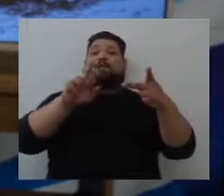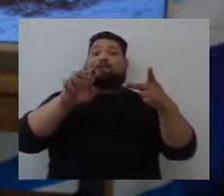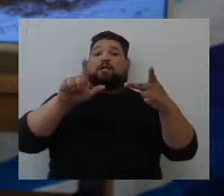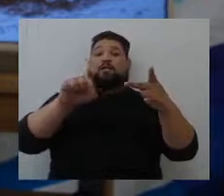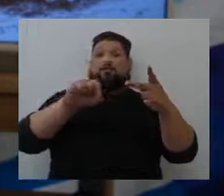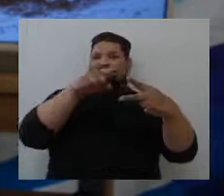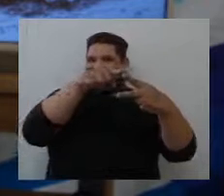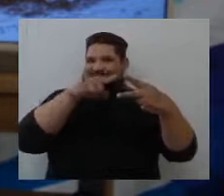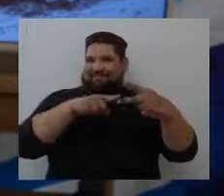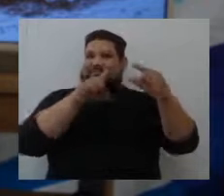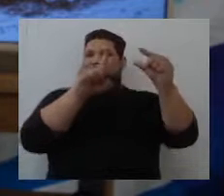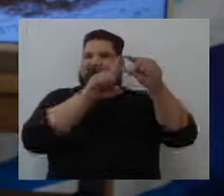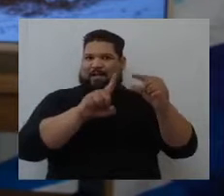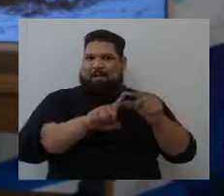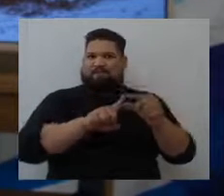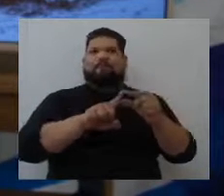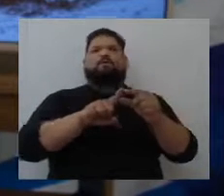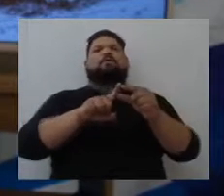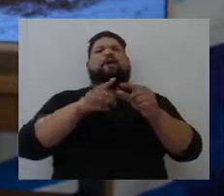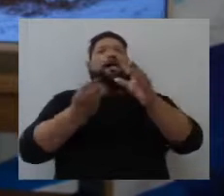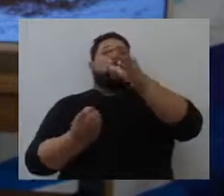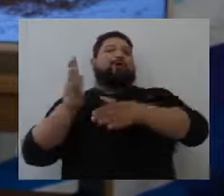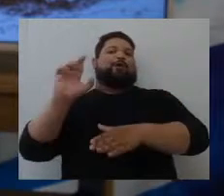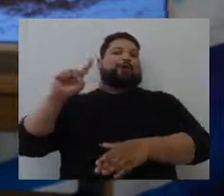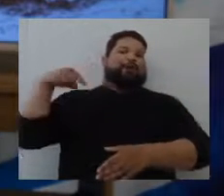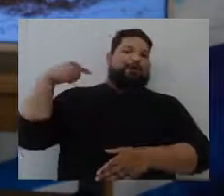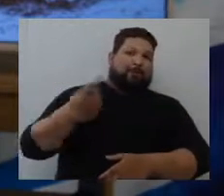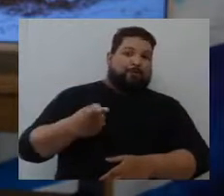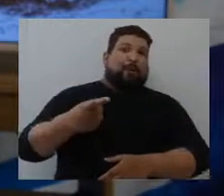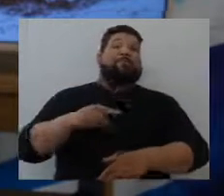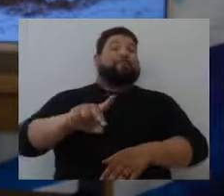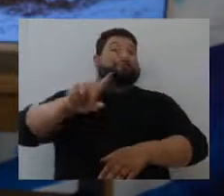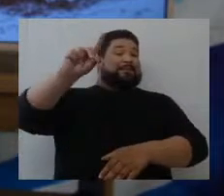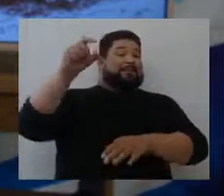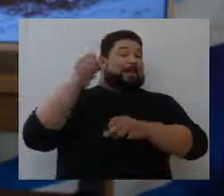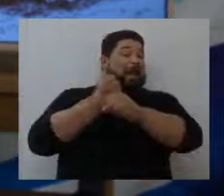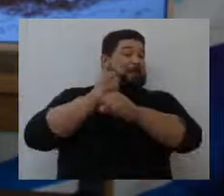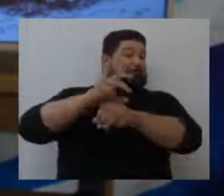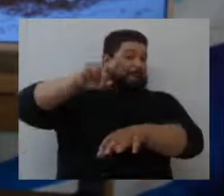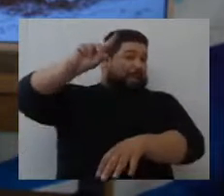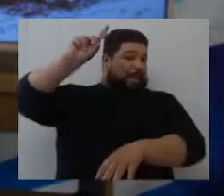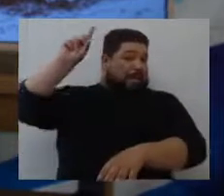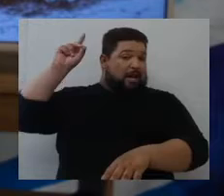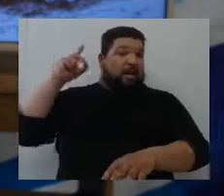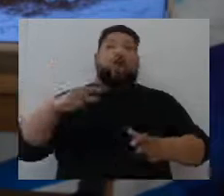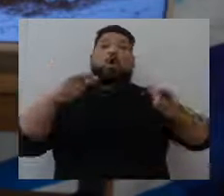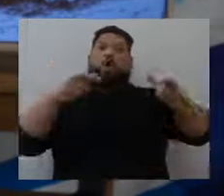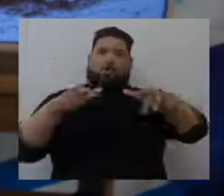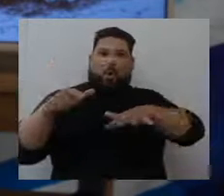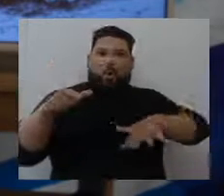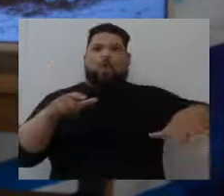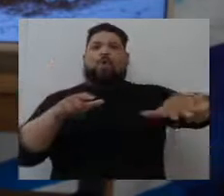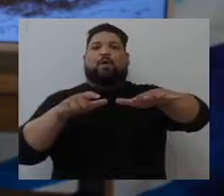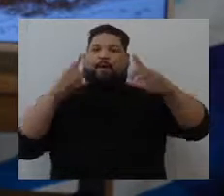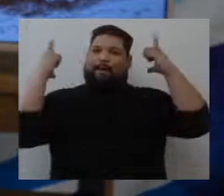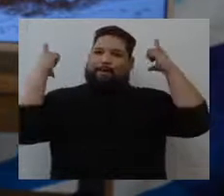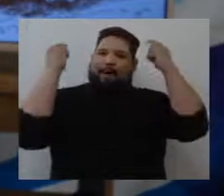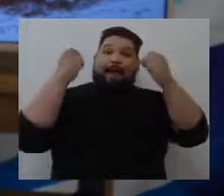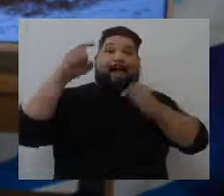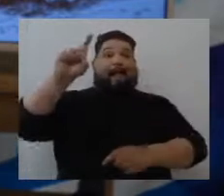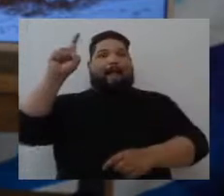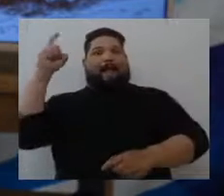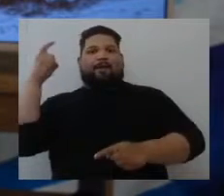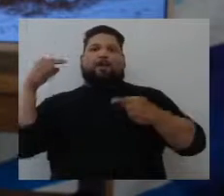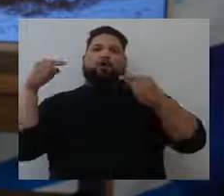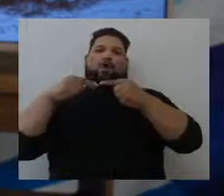bem posteriormente. Na antiguidade, o território que hoje chamamos de Grécia correspondia ao